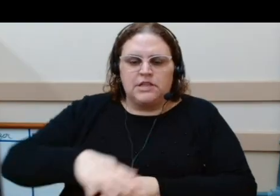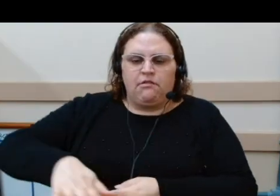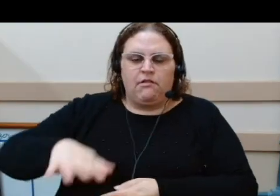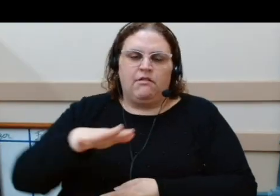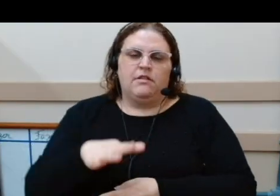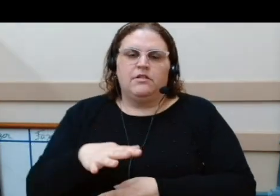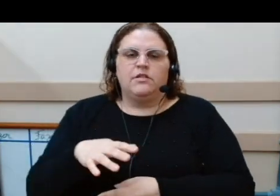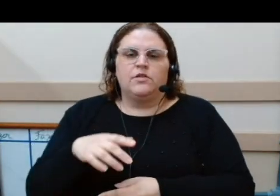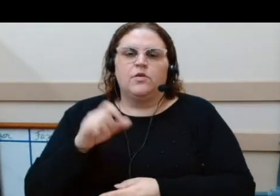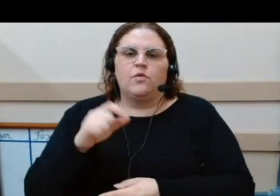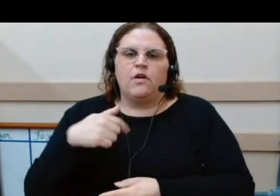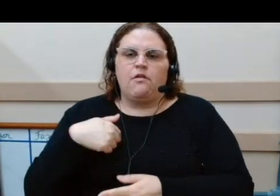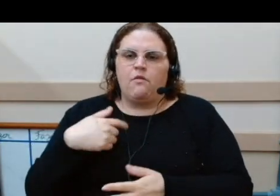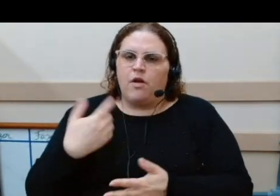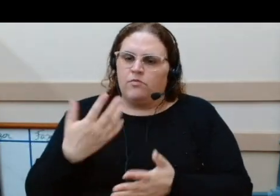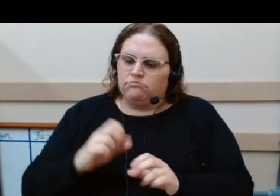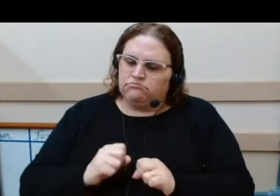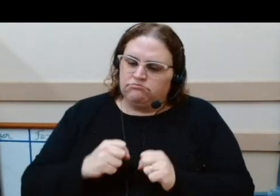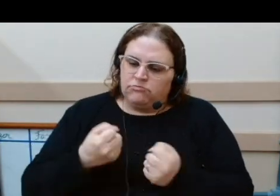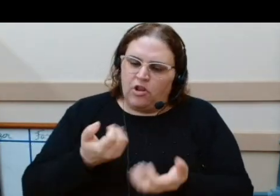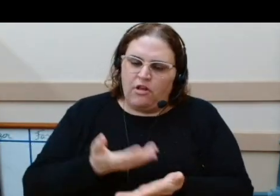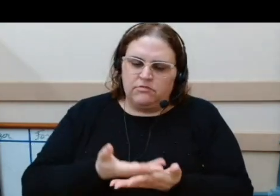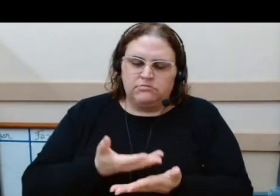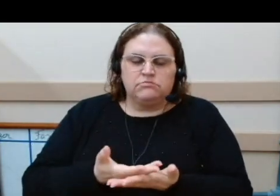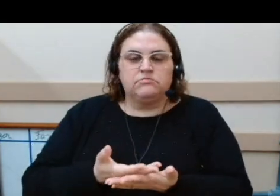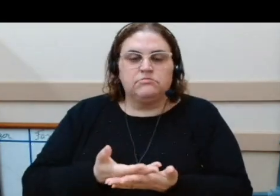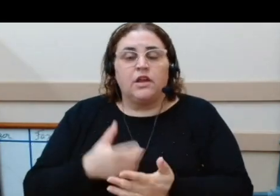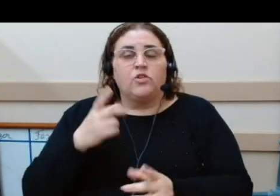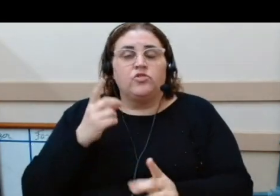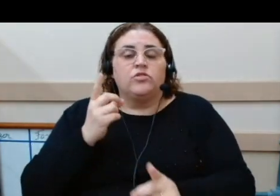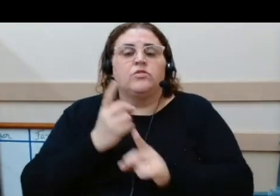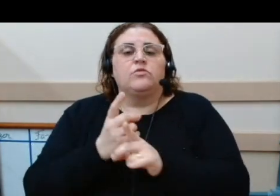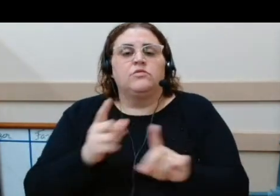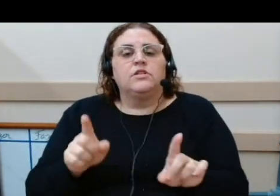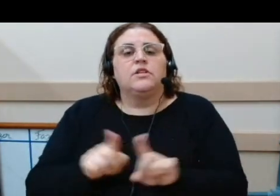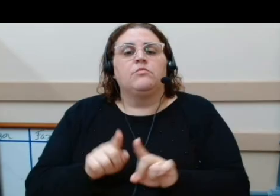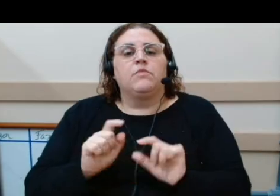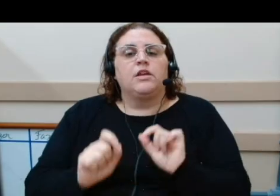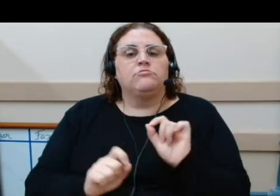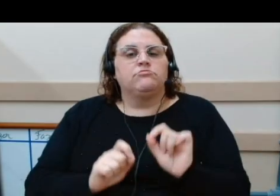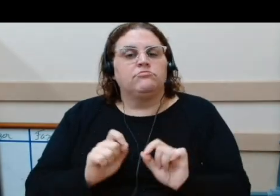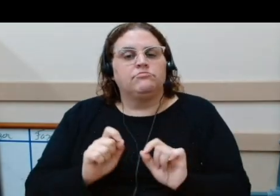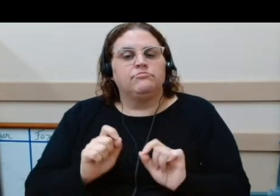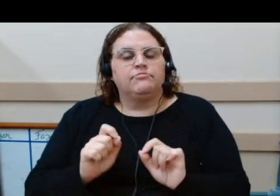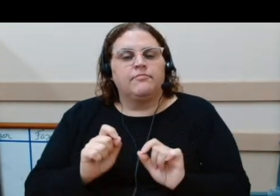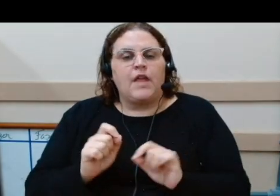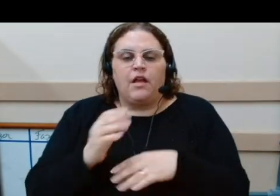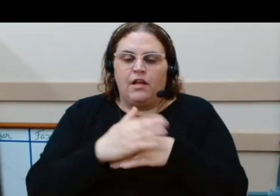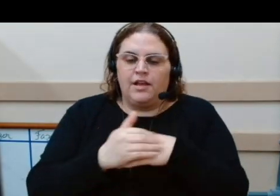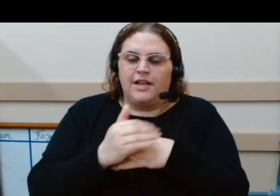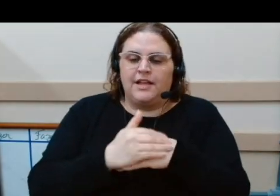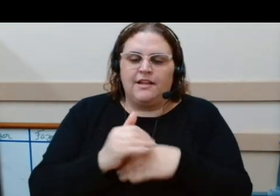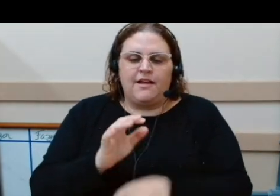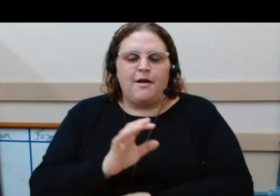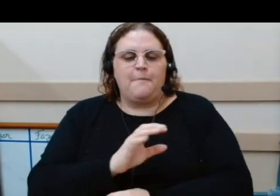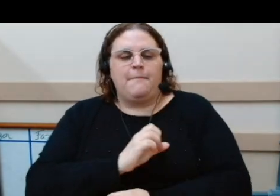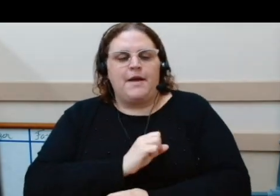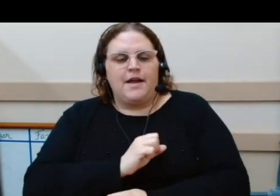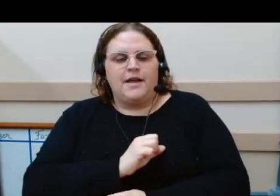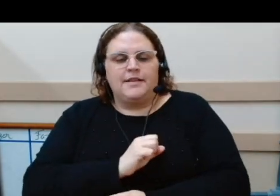eu me debruçava e onde eu encontrei né a querida e amada mestra Marisa